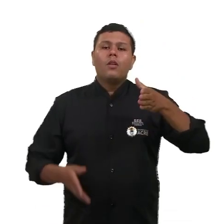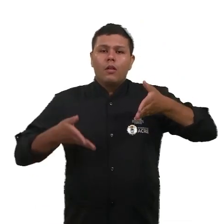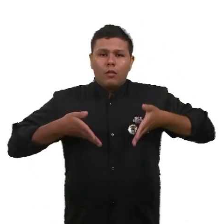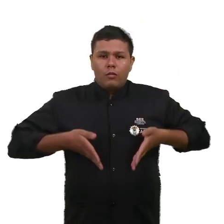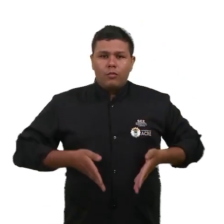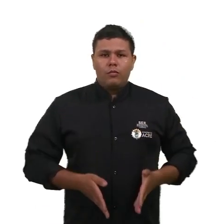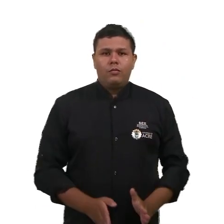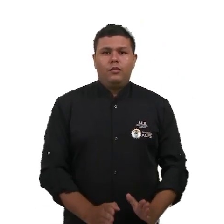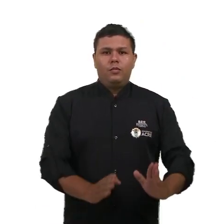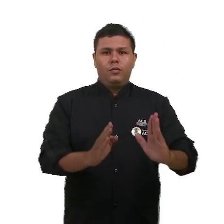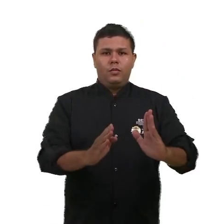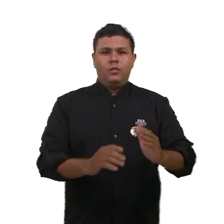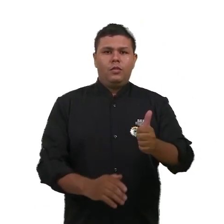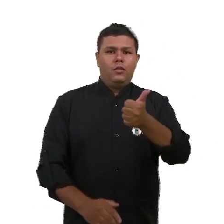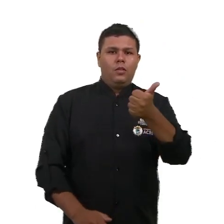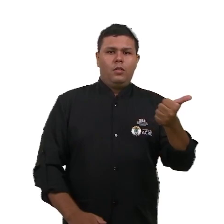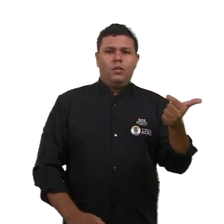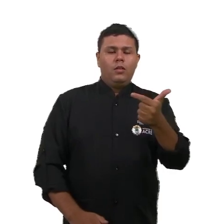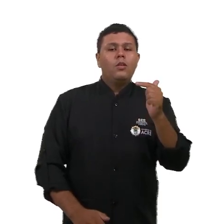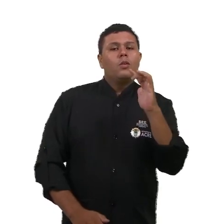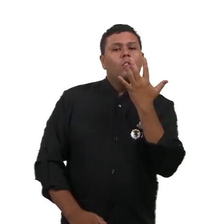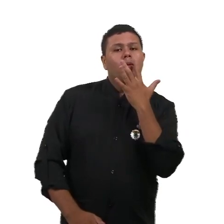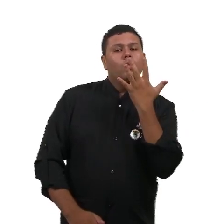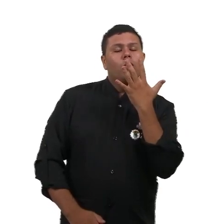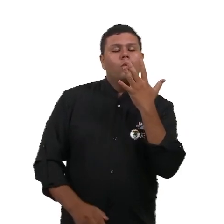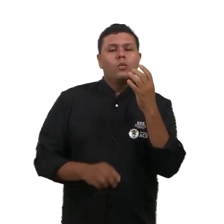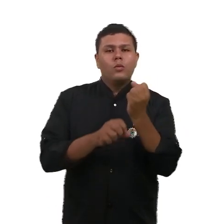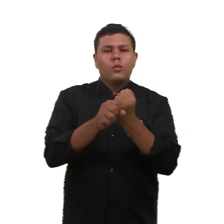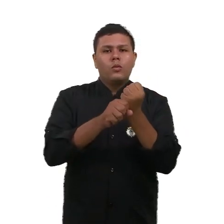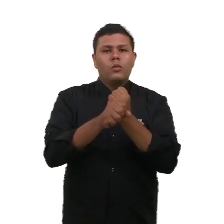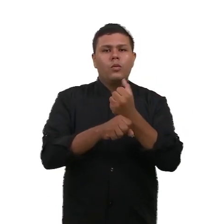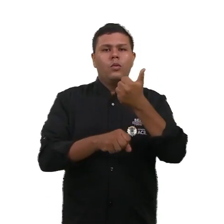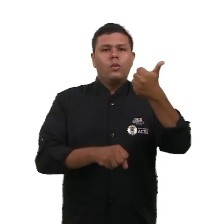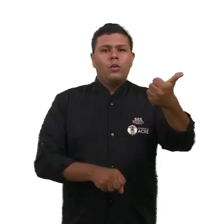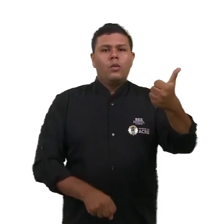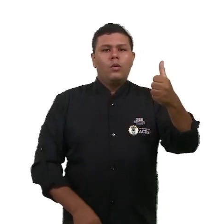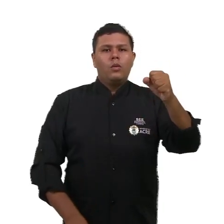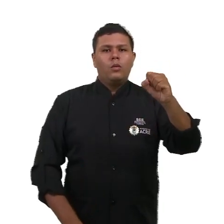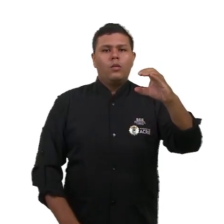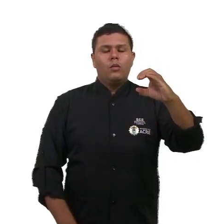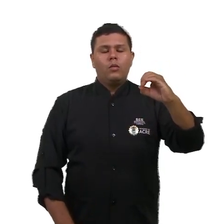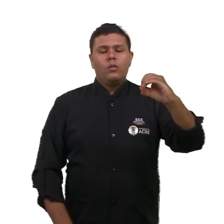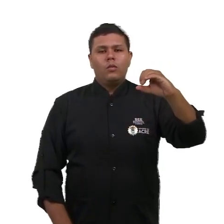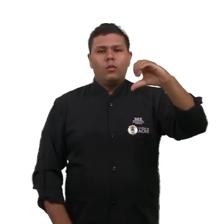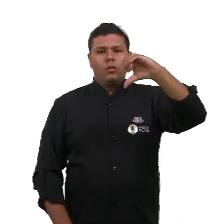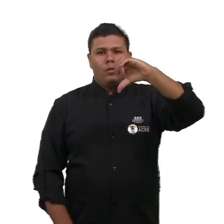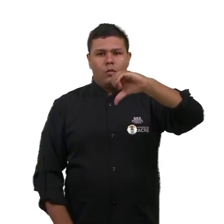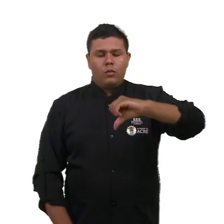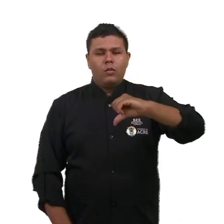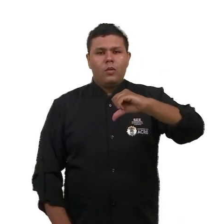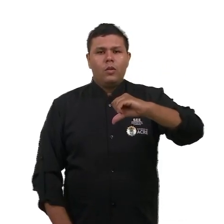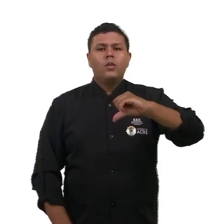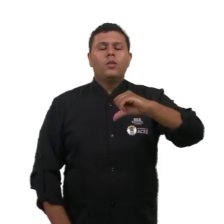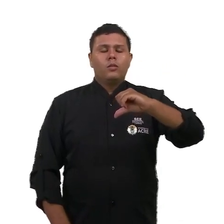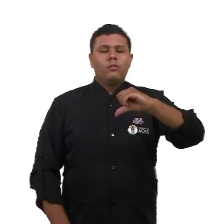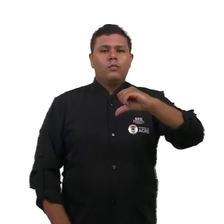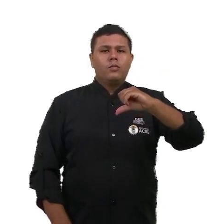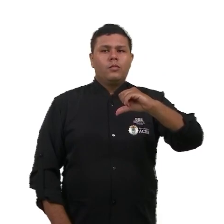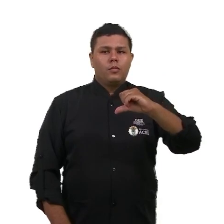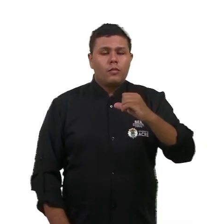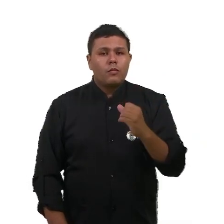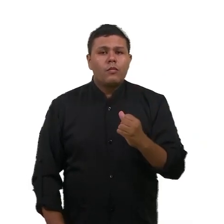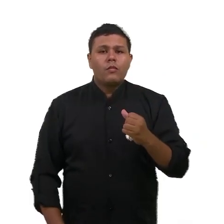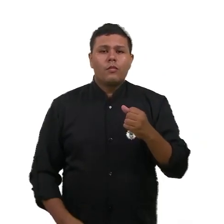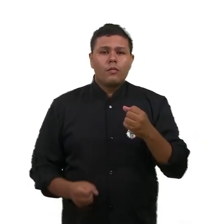de fevereiro de 1809. Ele que fez, né, a viagem aqui, como vocês estão